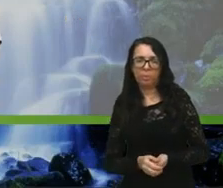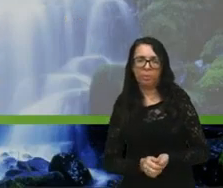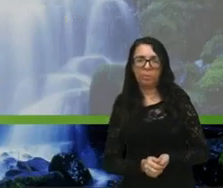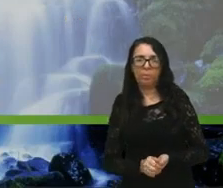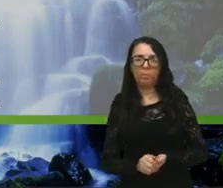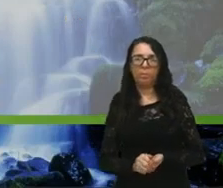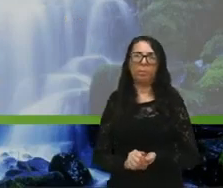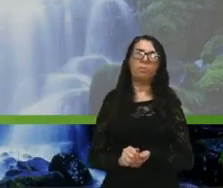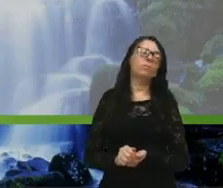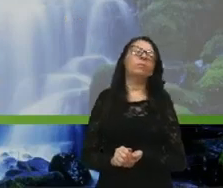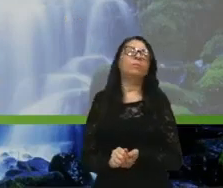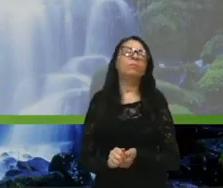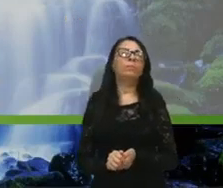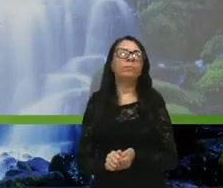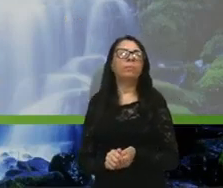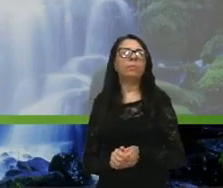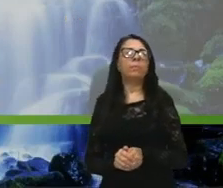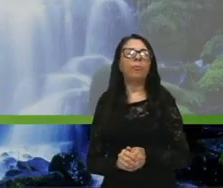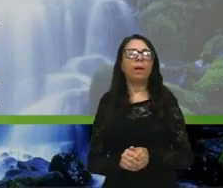Pedir coisas